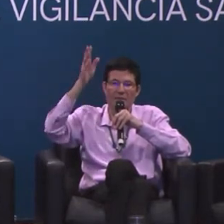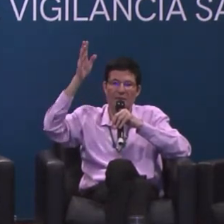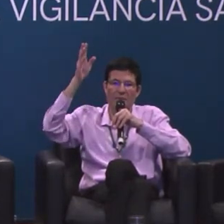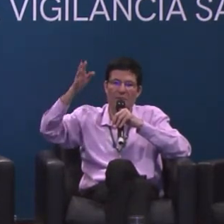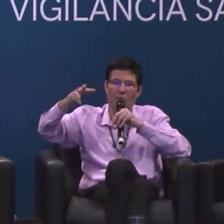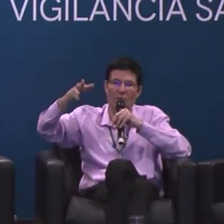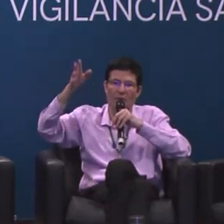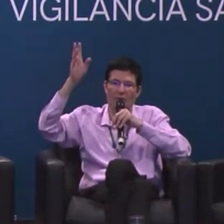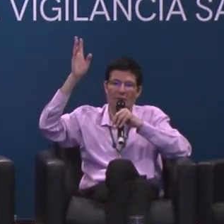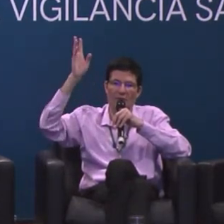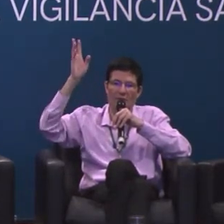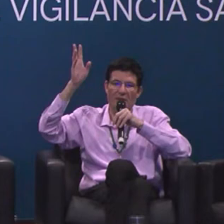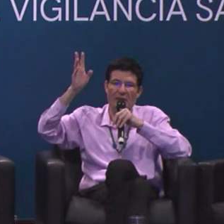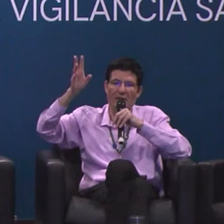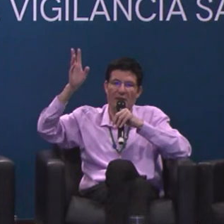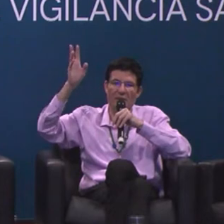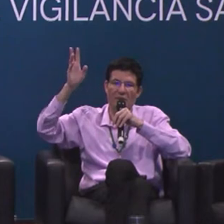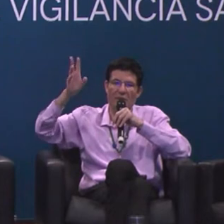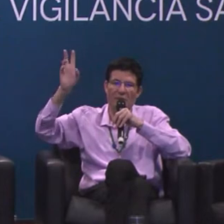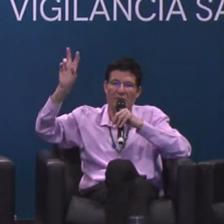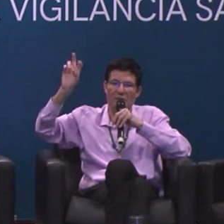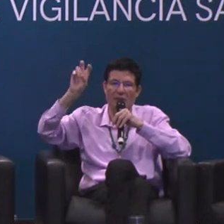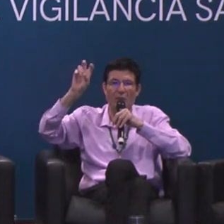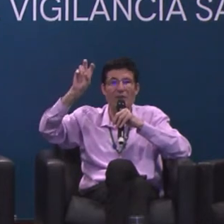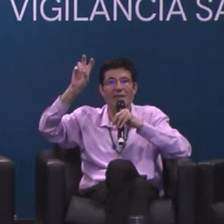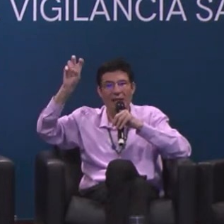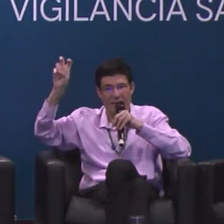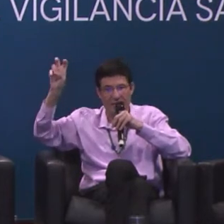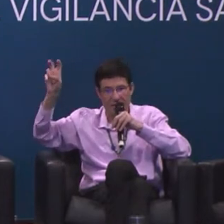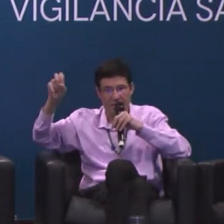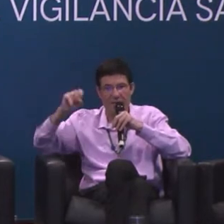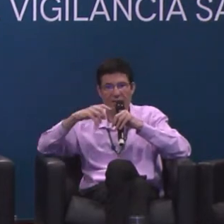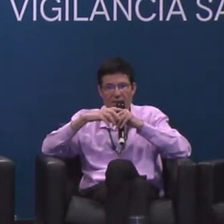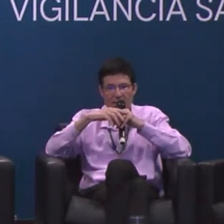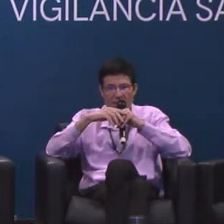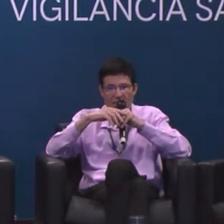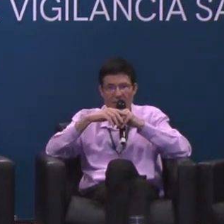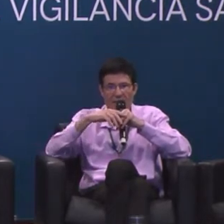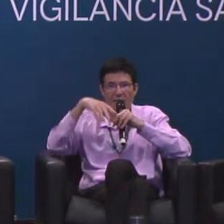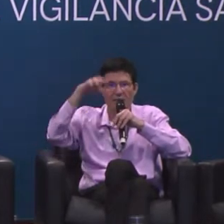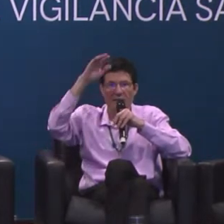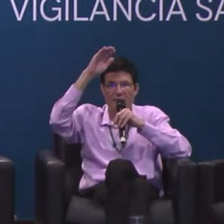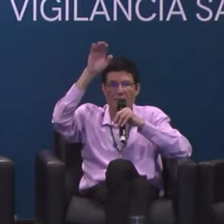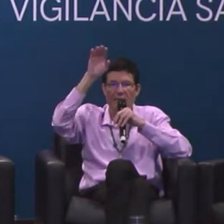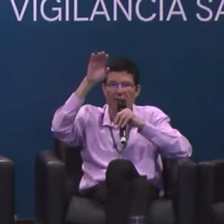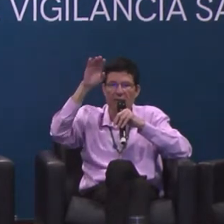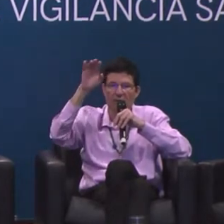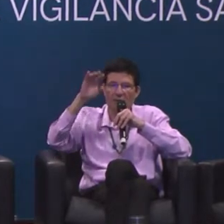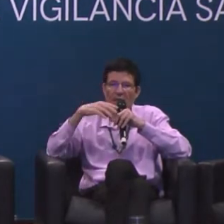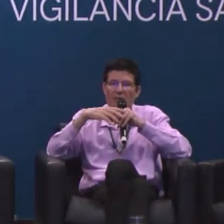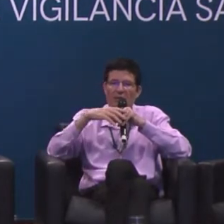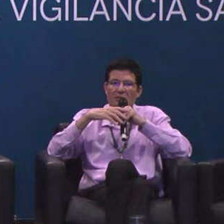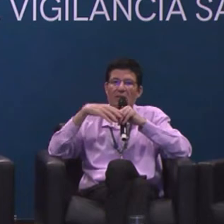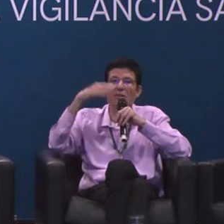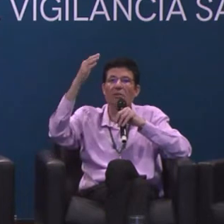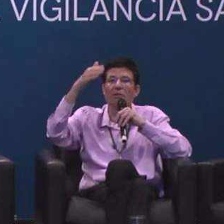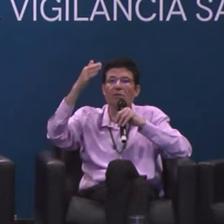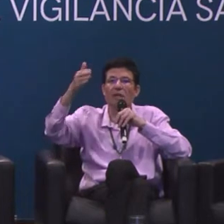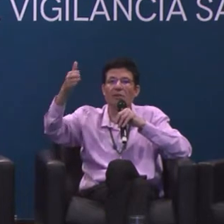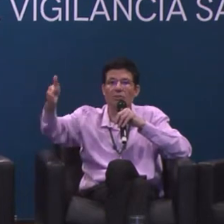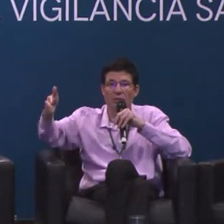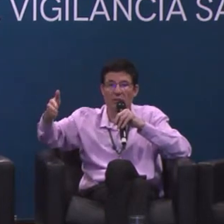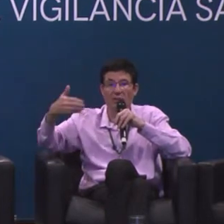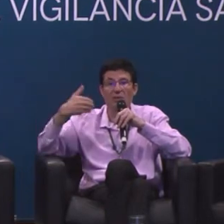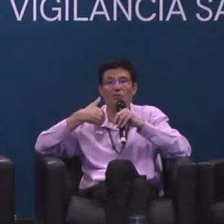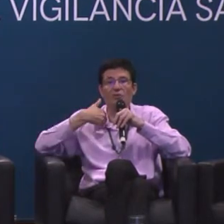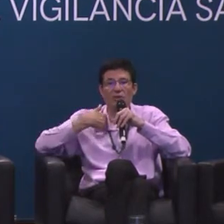e poucas atividades econômicas listadas, ou KINAIs listados, quais são as atividades que estão listadas hoje,